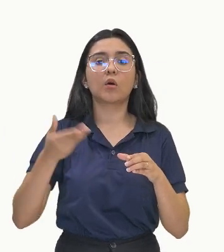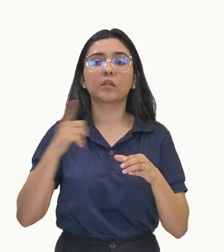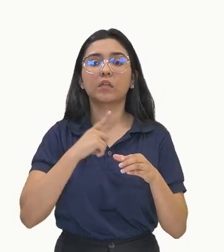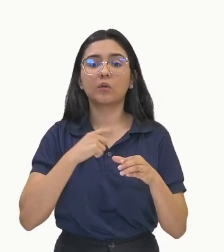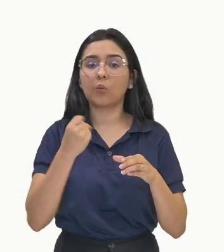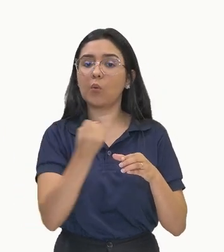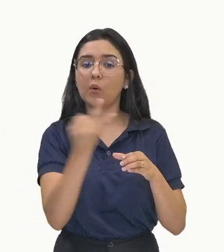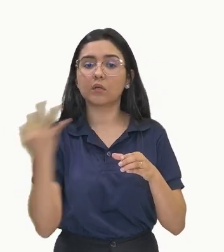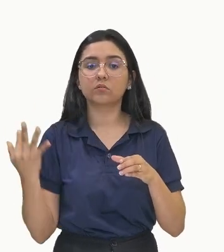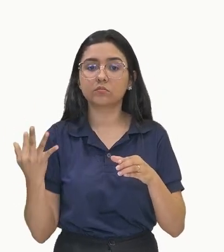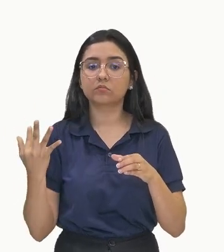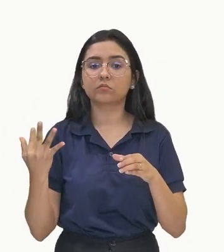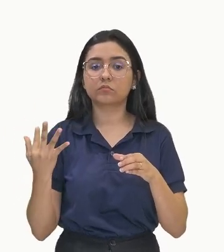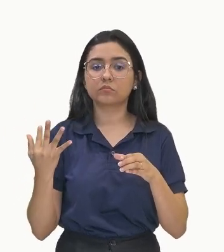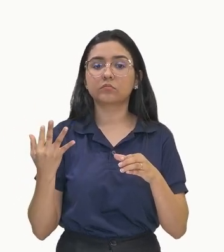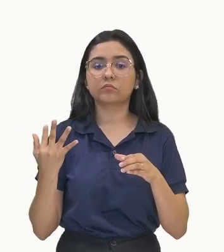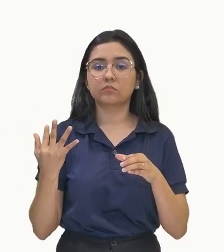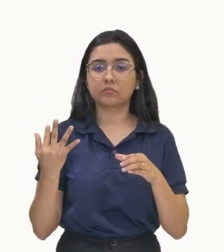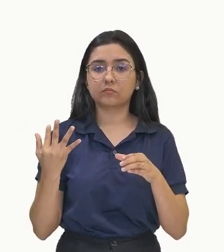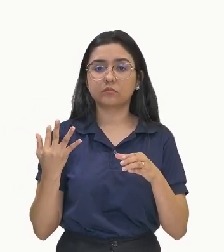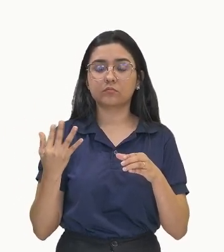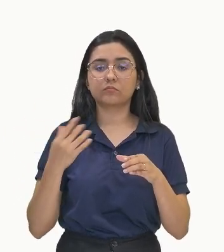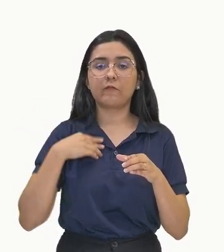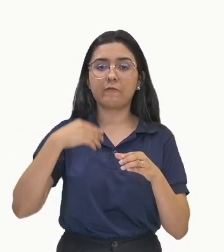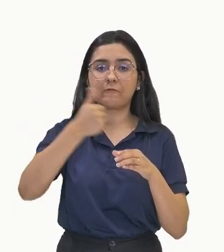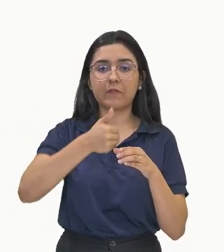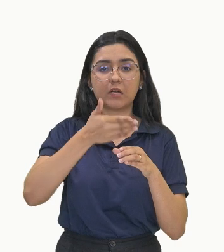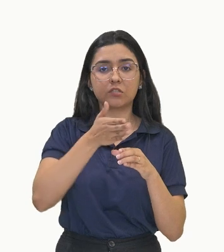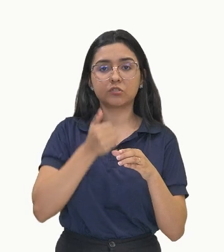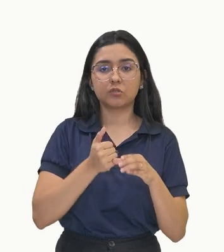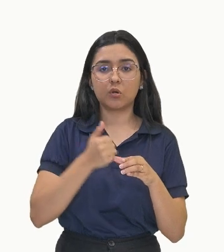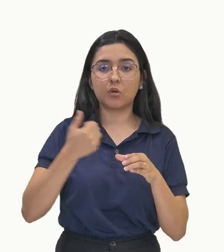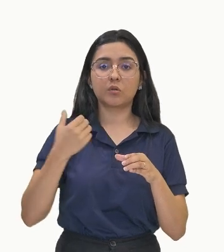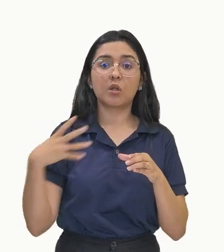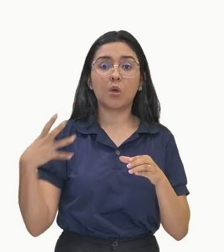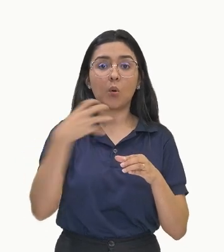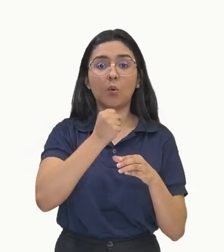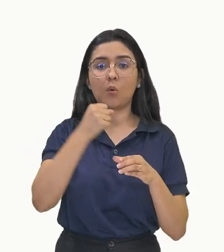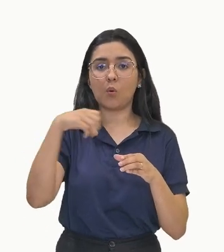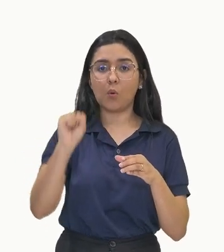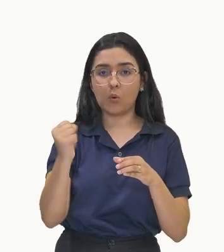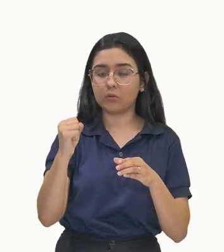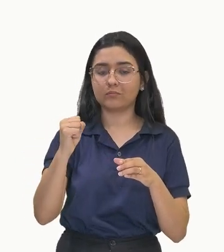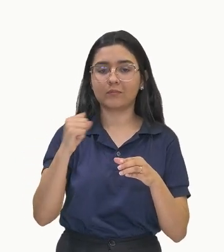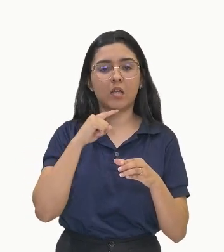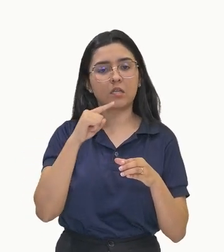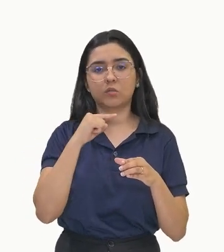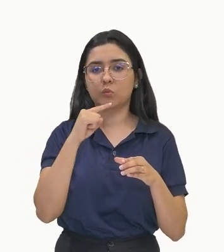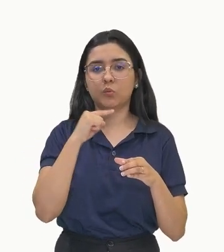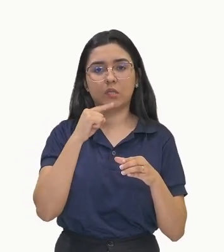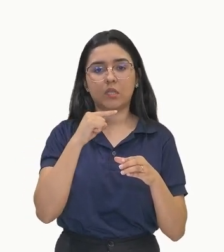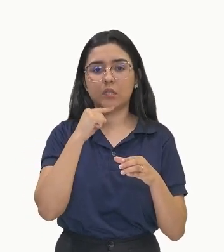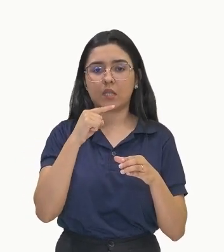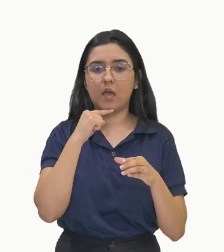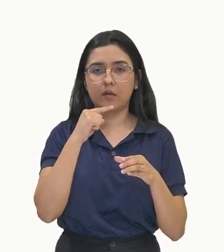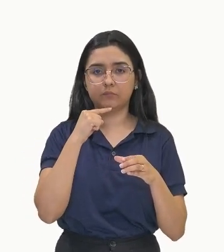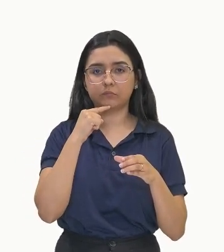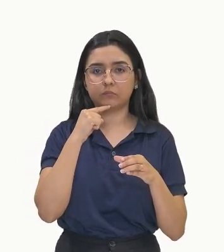tenho 1, 2, 3, 4, 5, 6, 7, 8. Então ainda não é o suficiente para